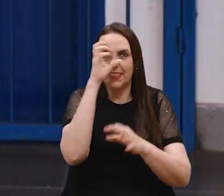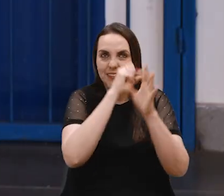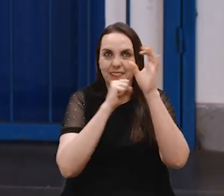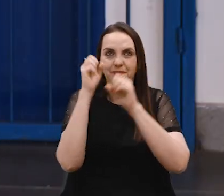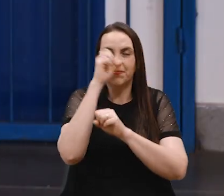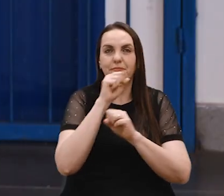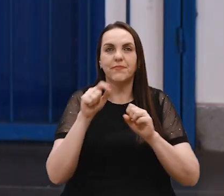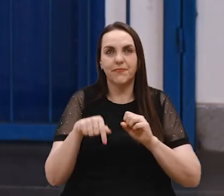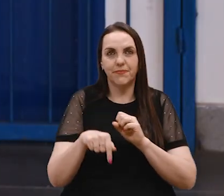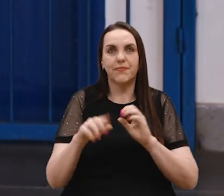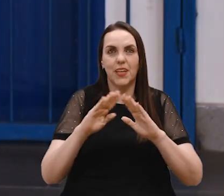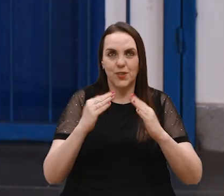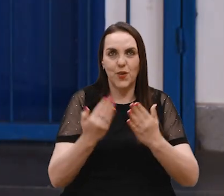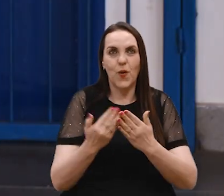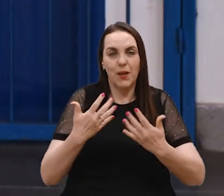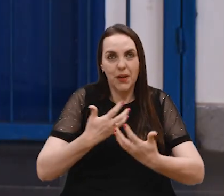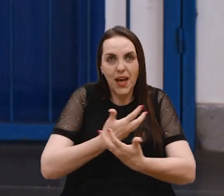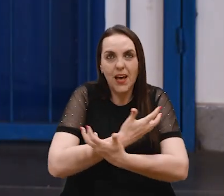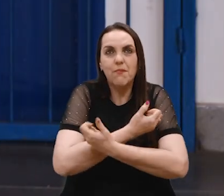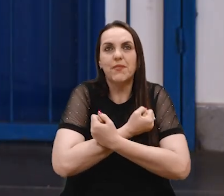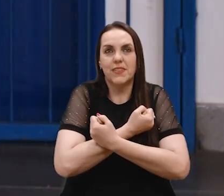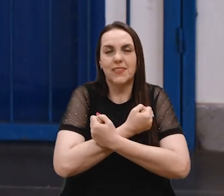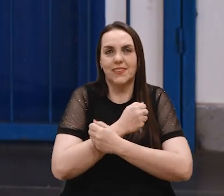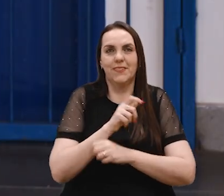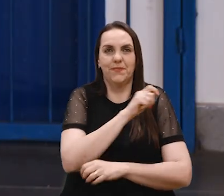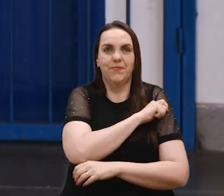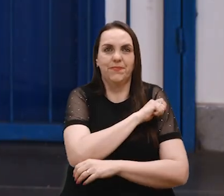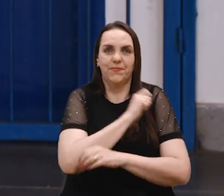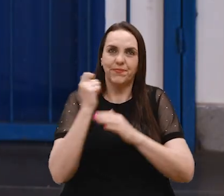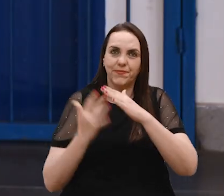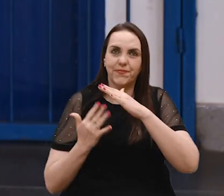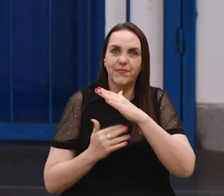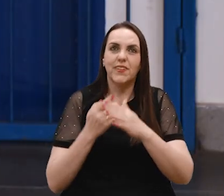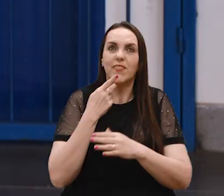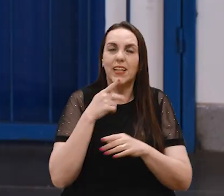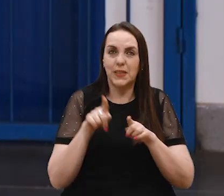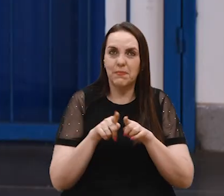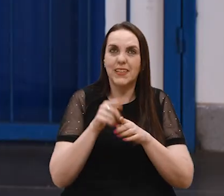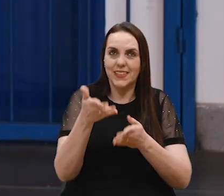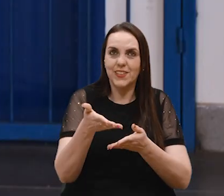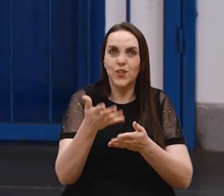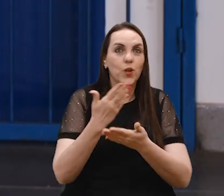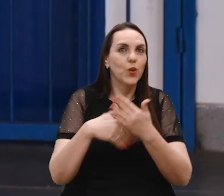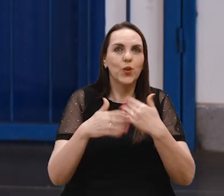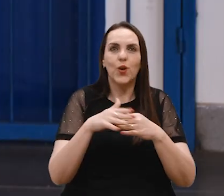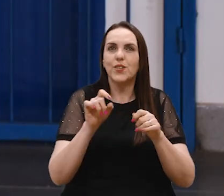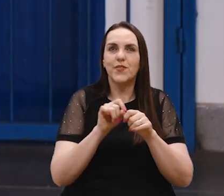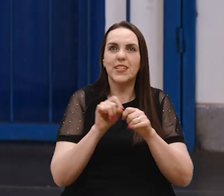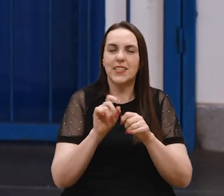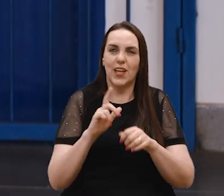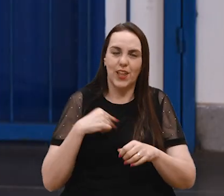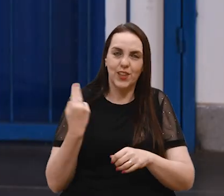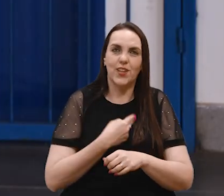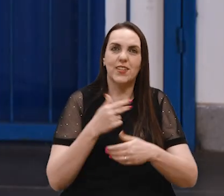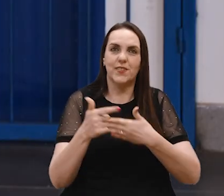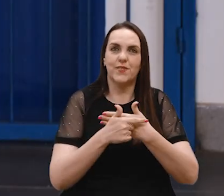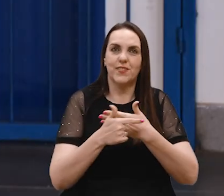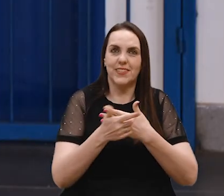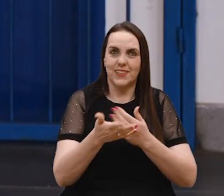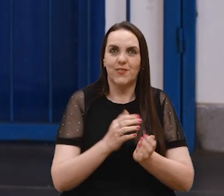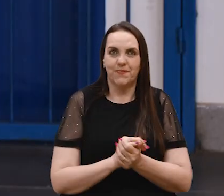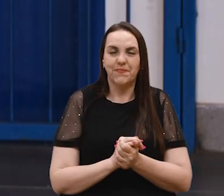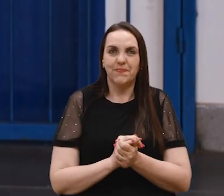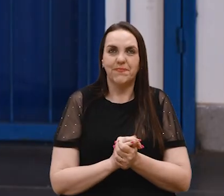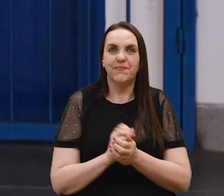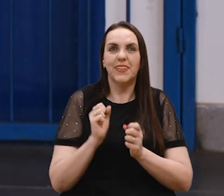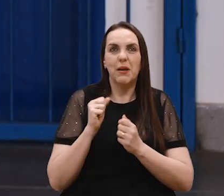para a escola para abraçar esse estudante imigrante, mas também dizer isso. Todos temos que fazer o nosso papel, né?